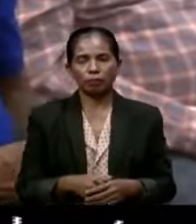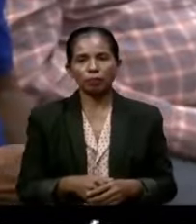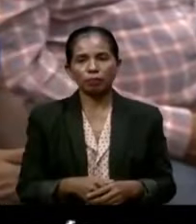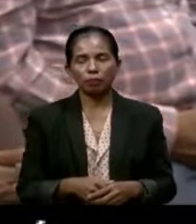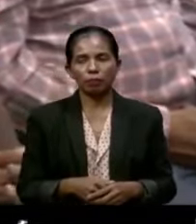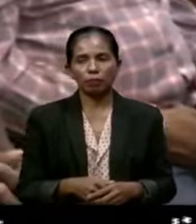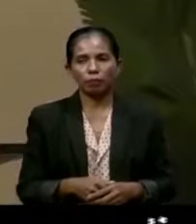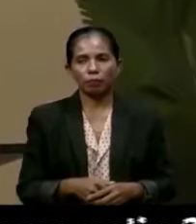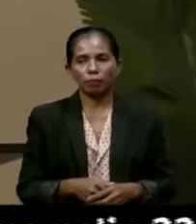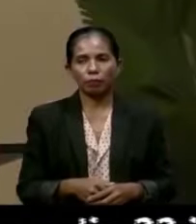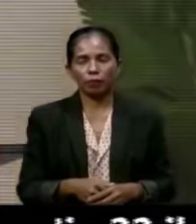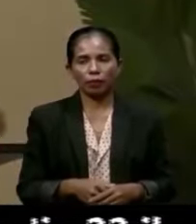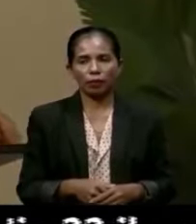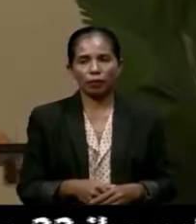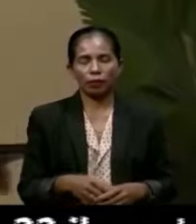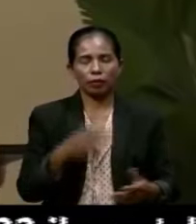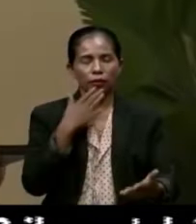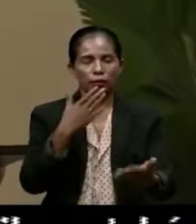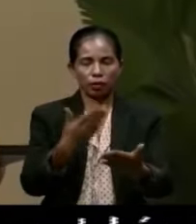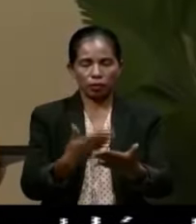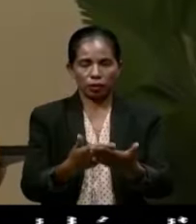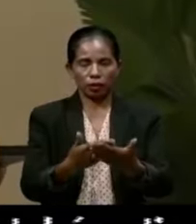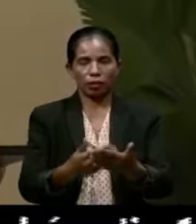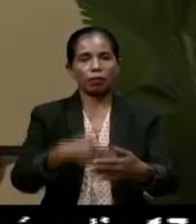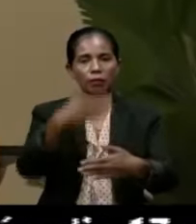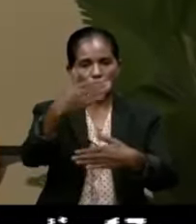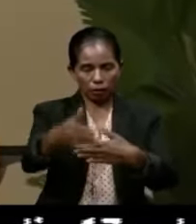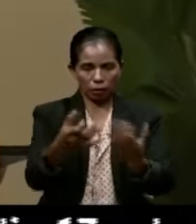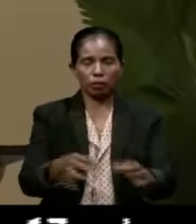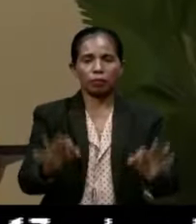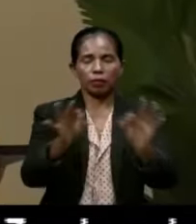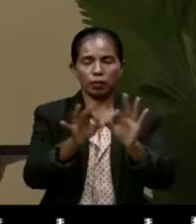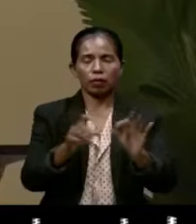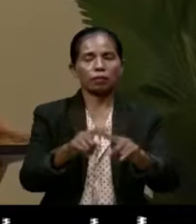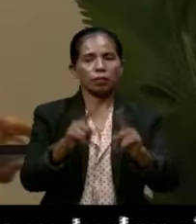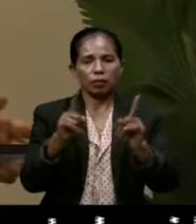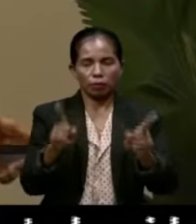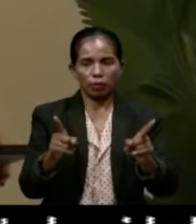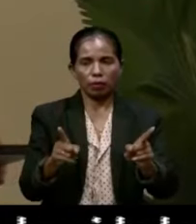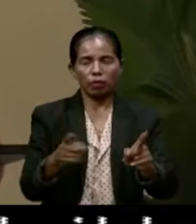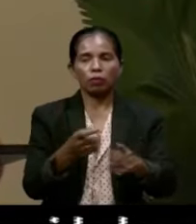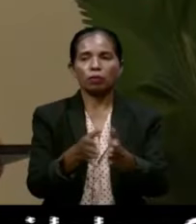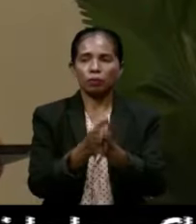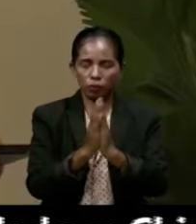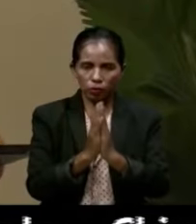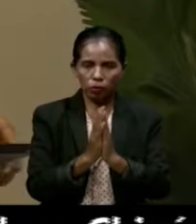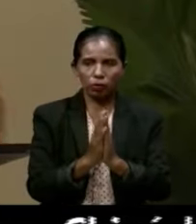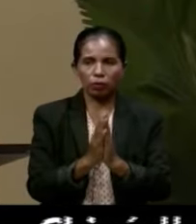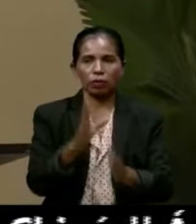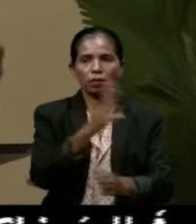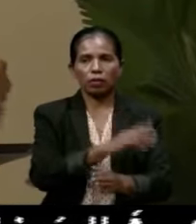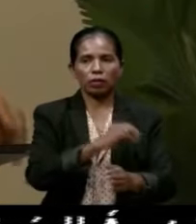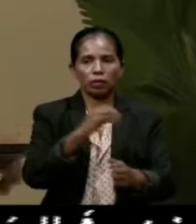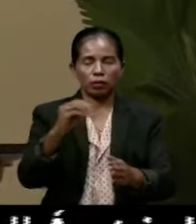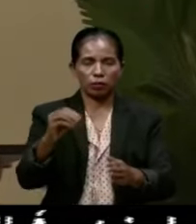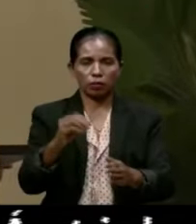Parabéns, dia, tamo ne, marca, passo e de importante, mas vemos isso, no,